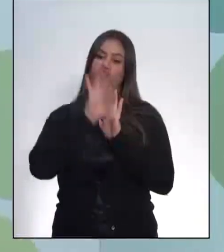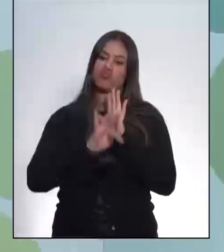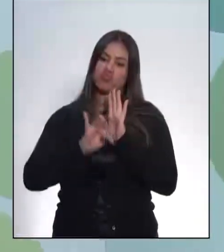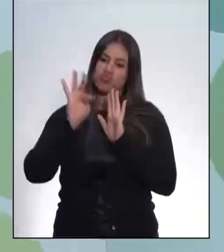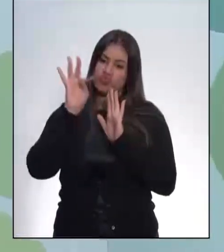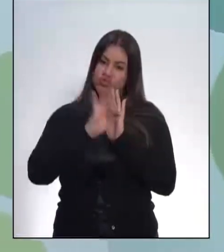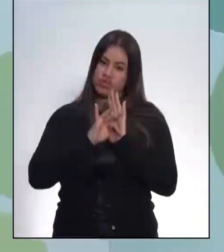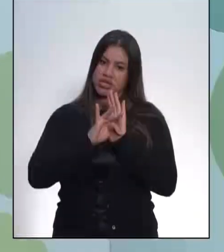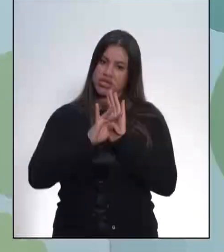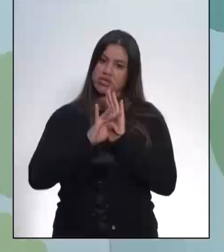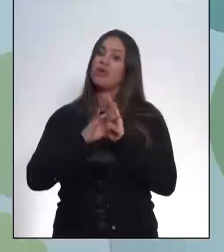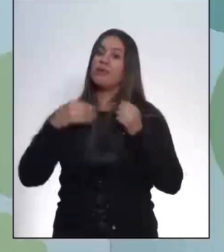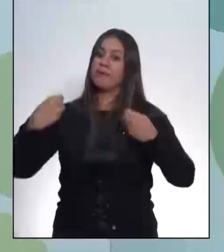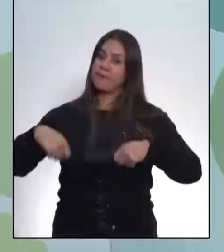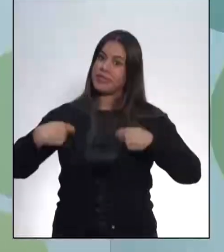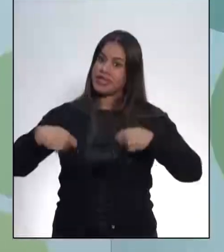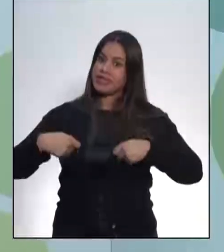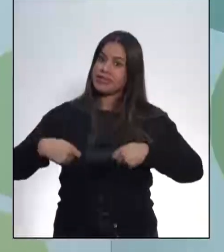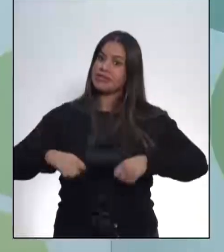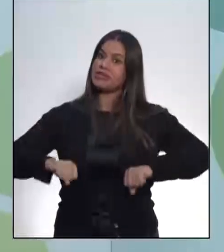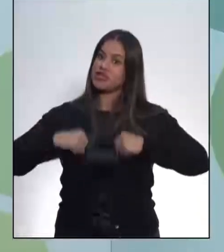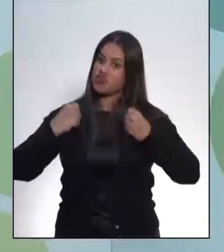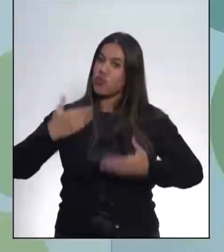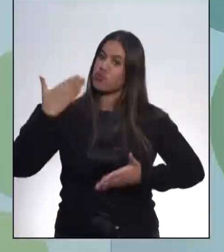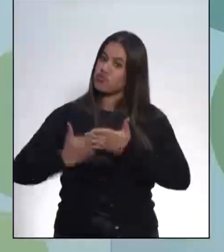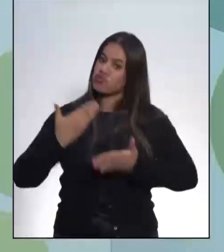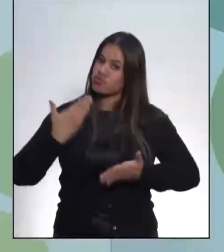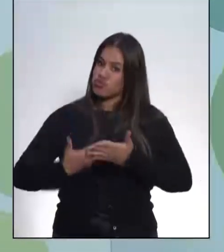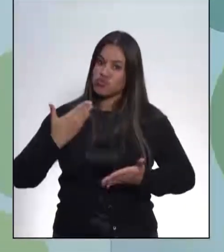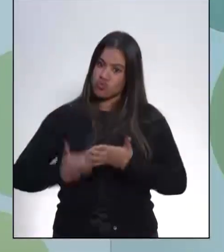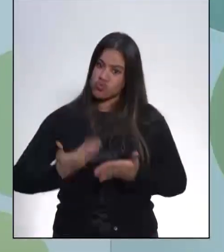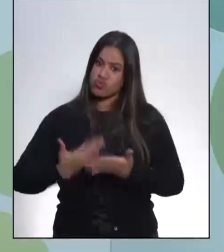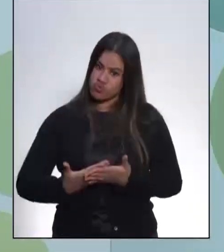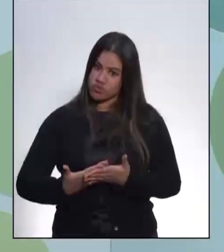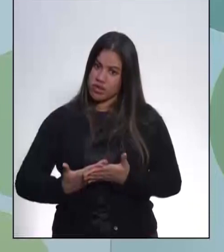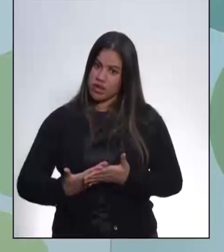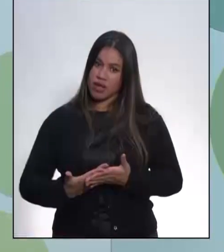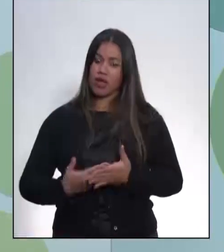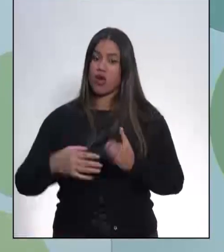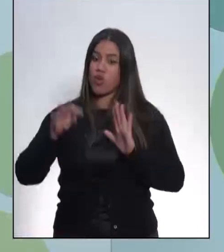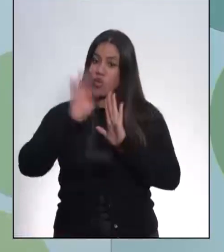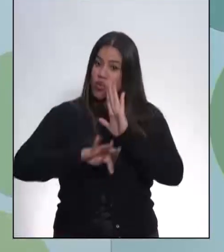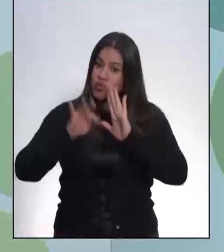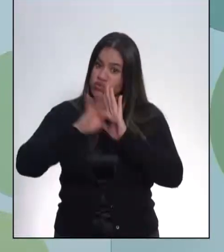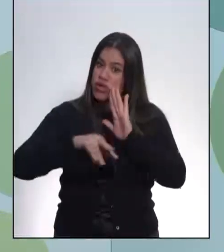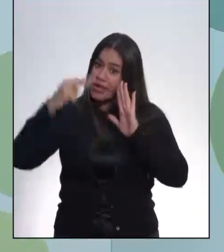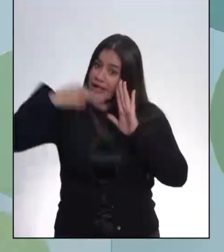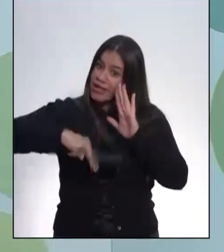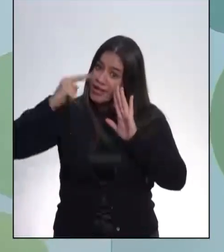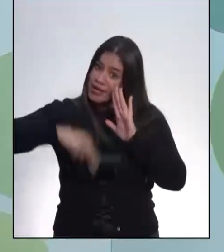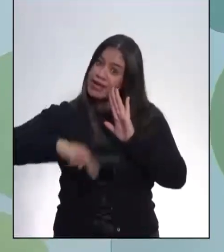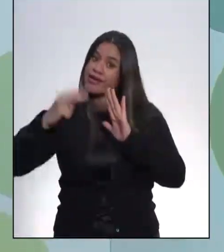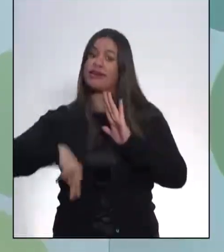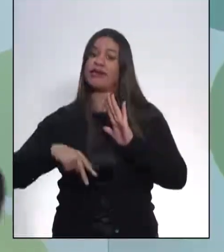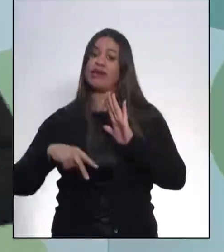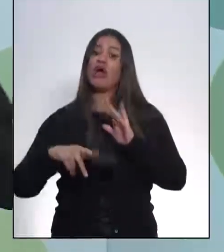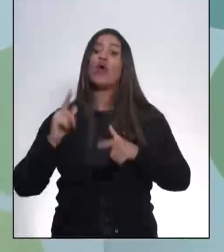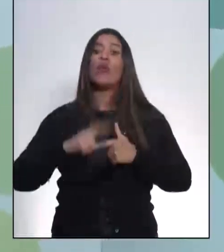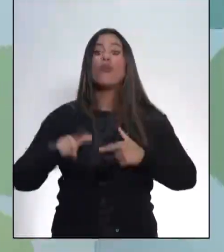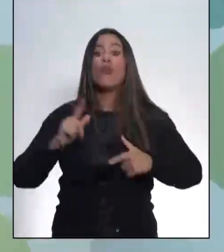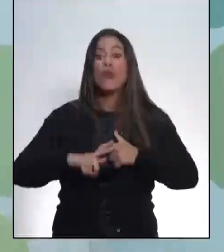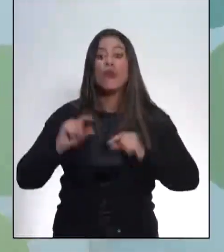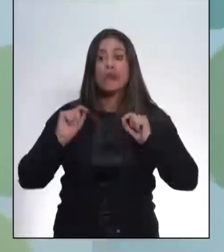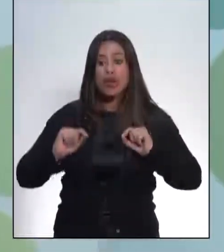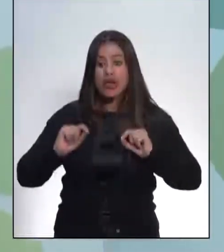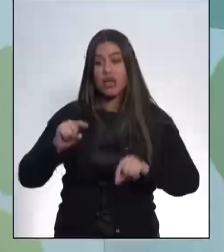Menos mimimi e mais ha-ha-ha. Bora que é interpretar texto. Muitas vezes a resposta está no enunciado. O problema é que você,